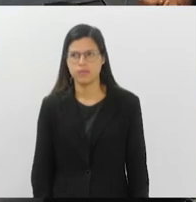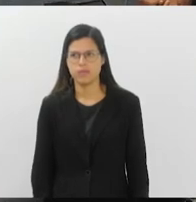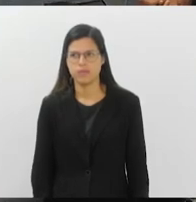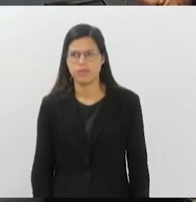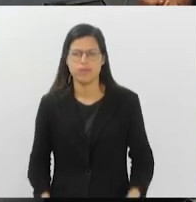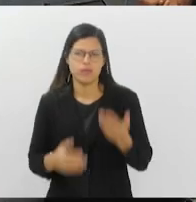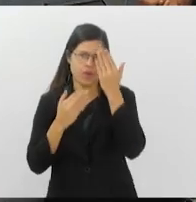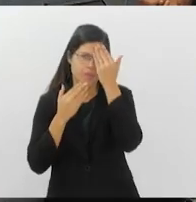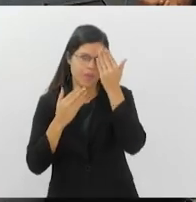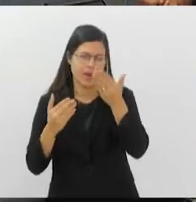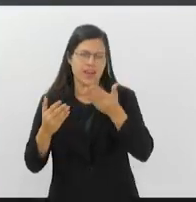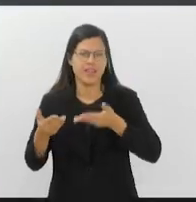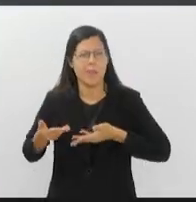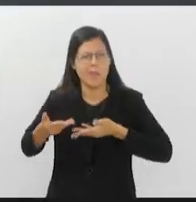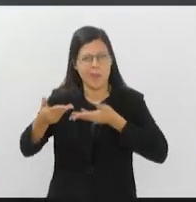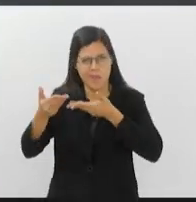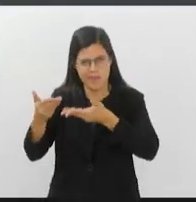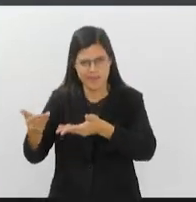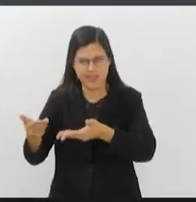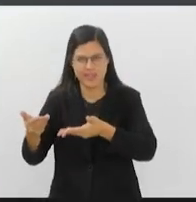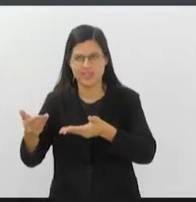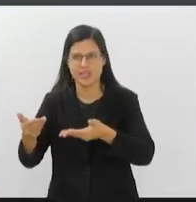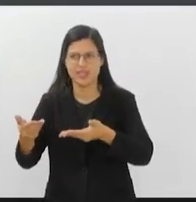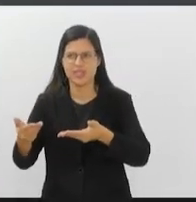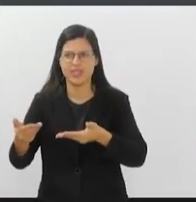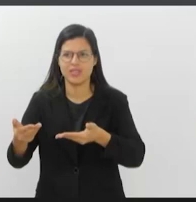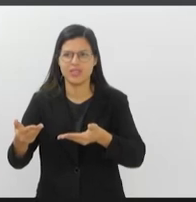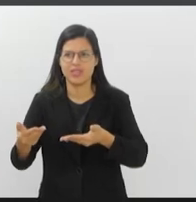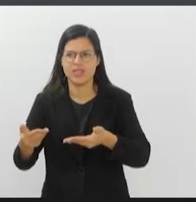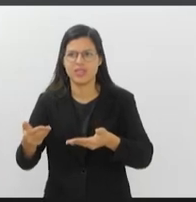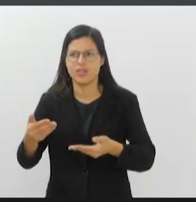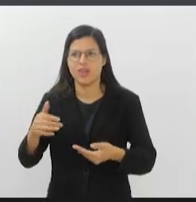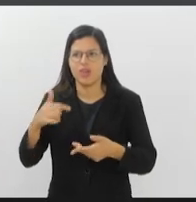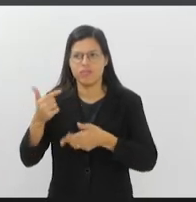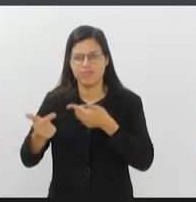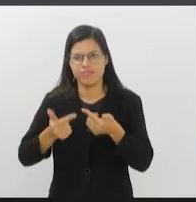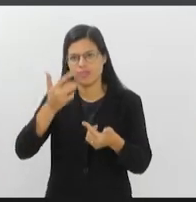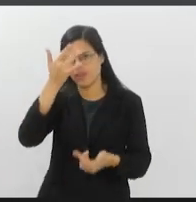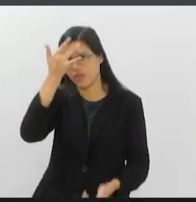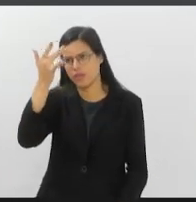Obrigado pelo convite, professor Serafim. Me trato na saúde mental desde